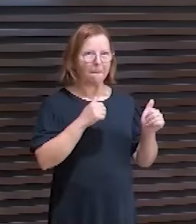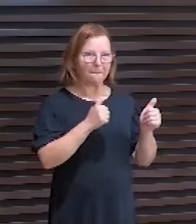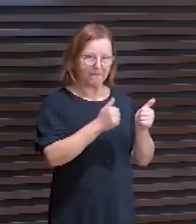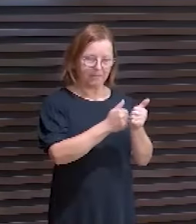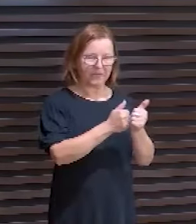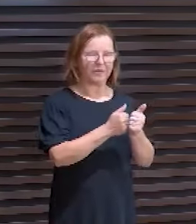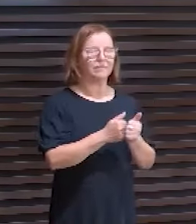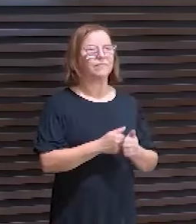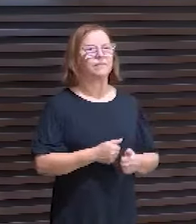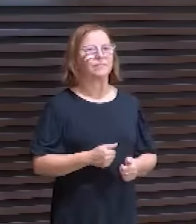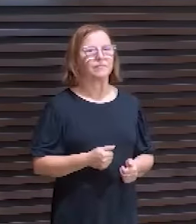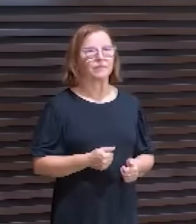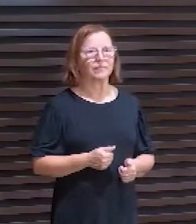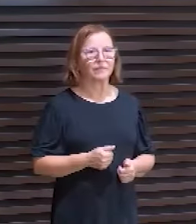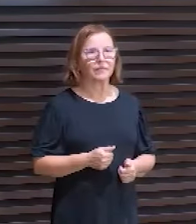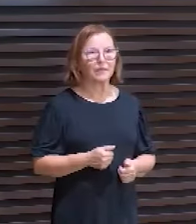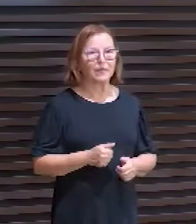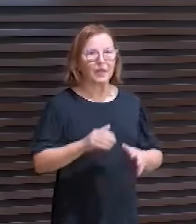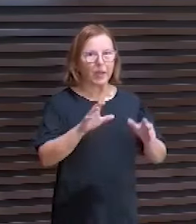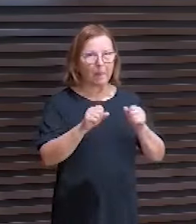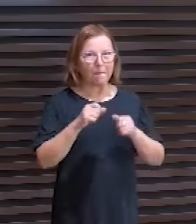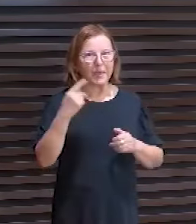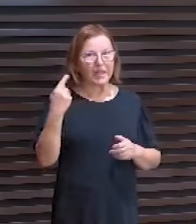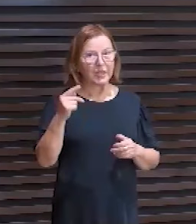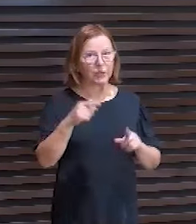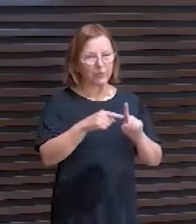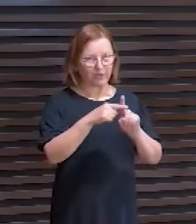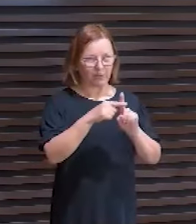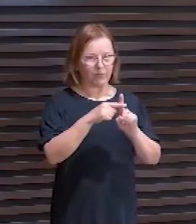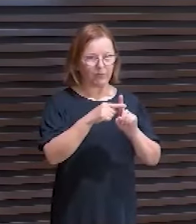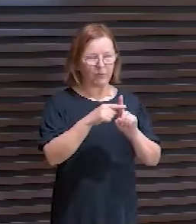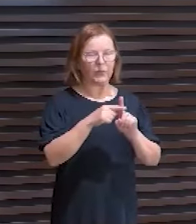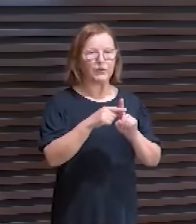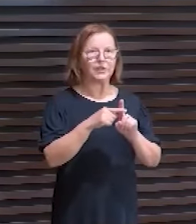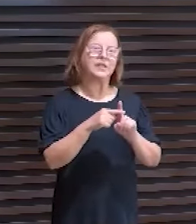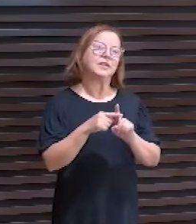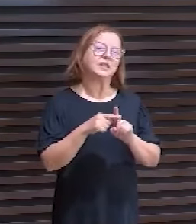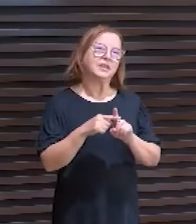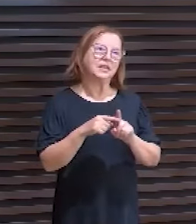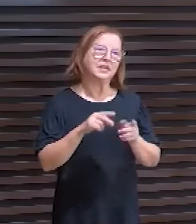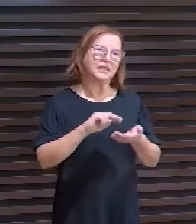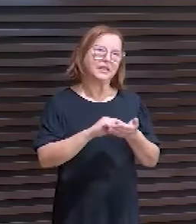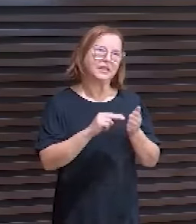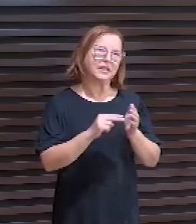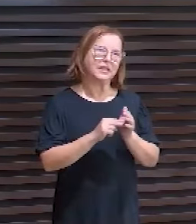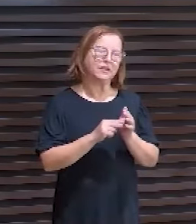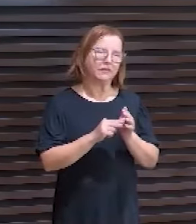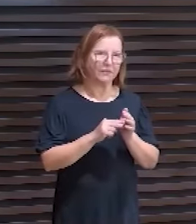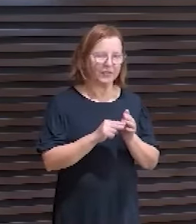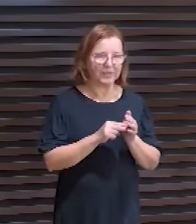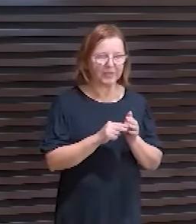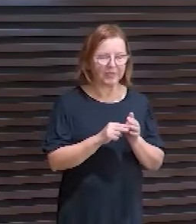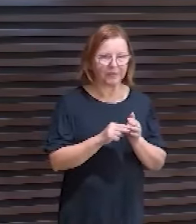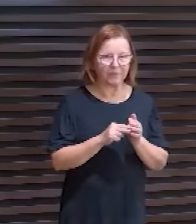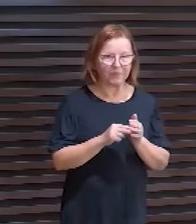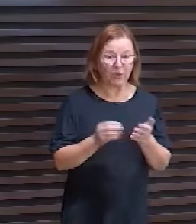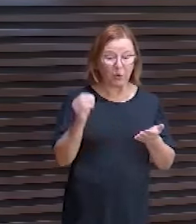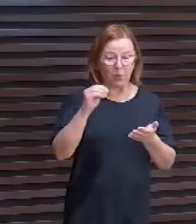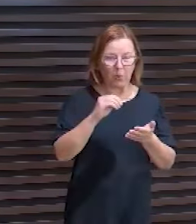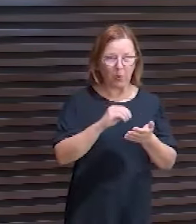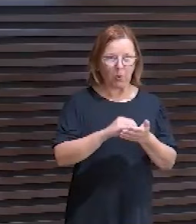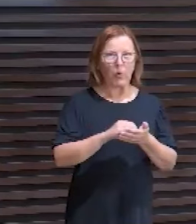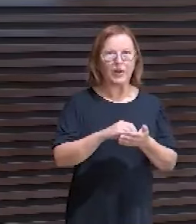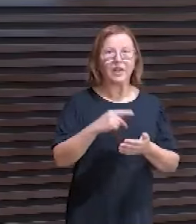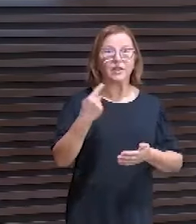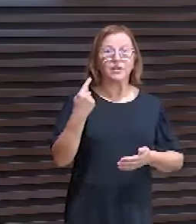sua cruz significa negar-se a si mesmo colocando o seu ego na cruz para para seguir Jesus